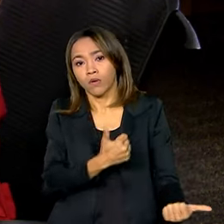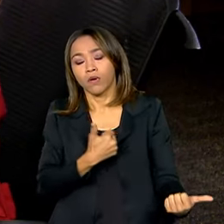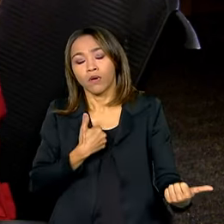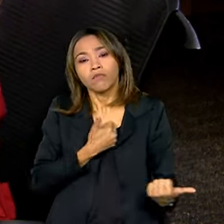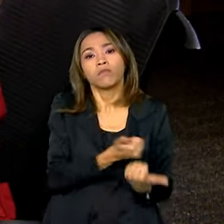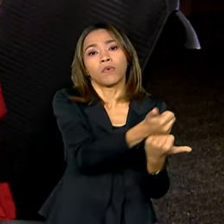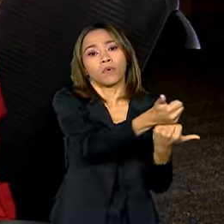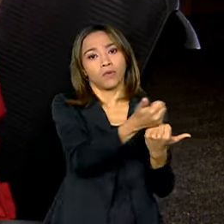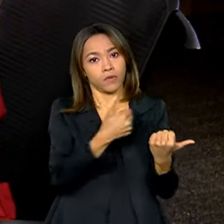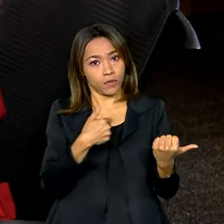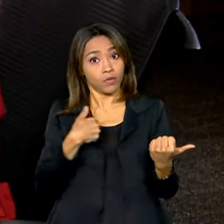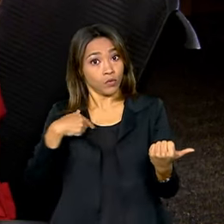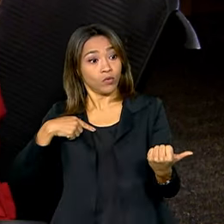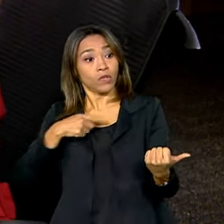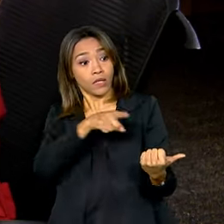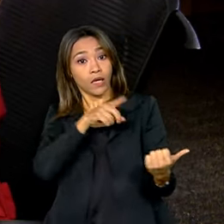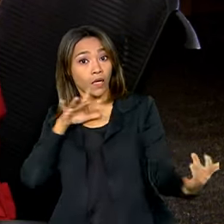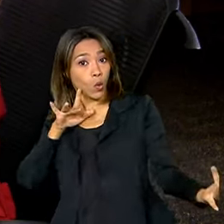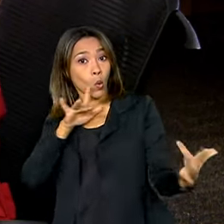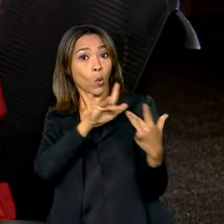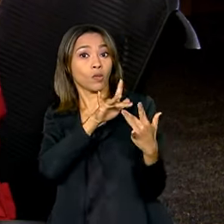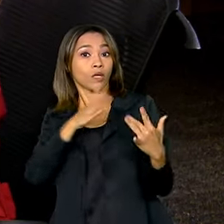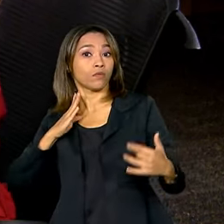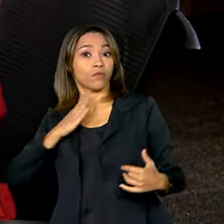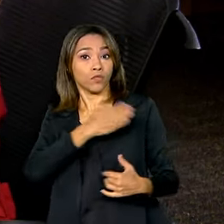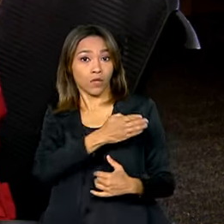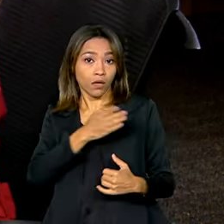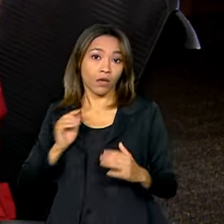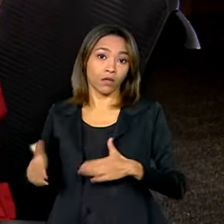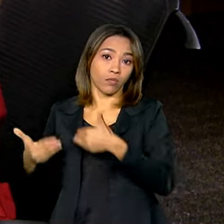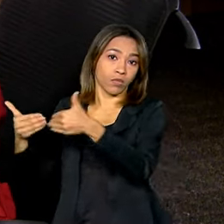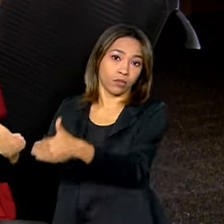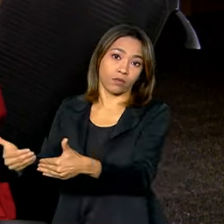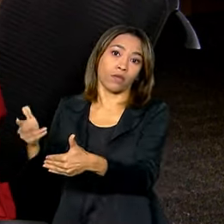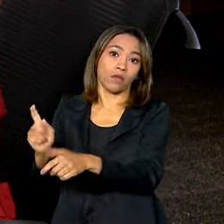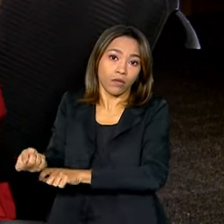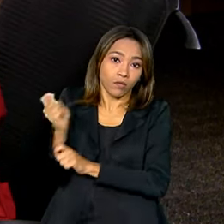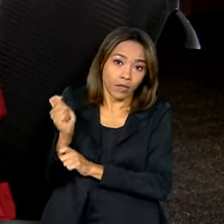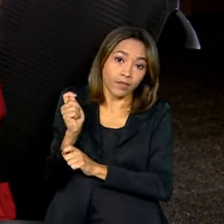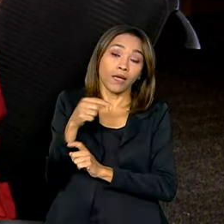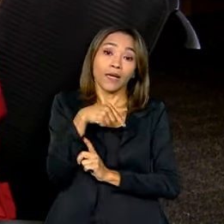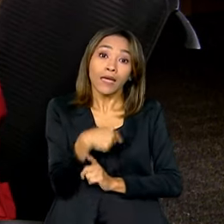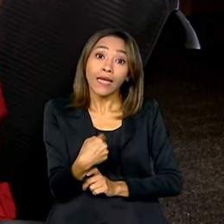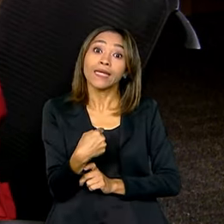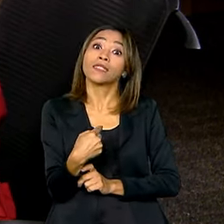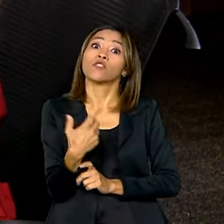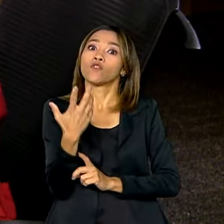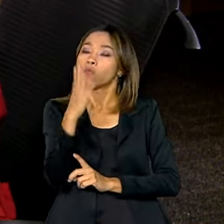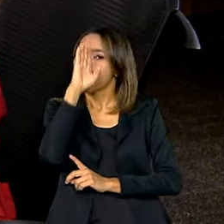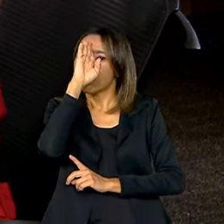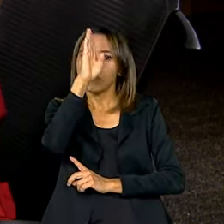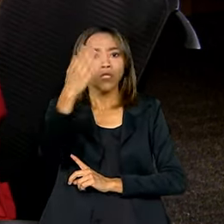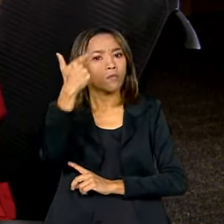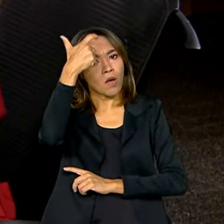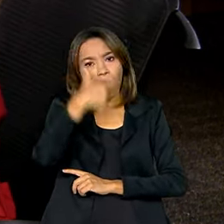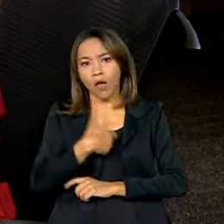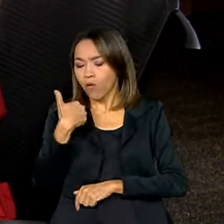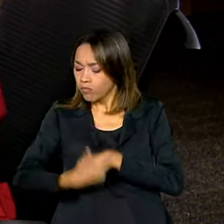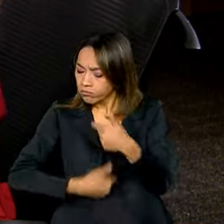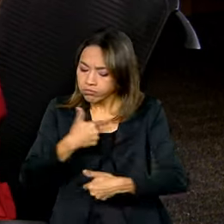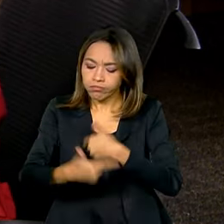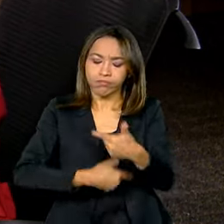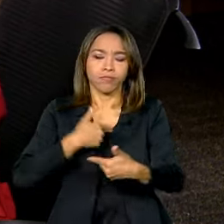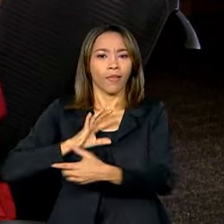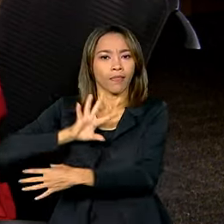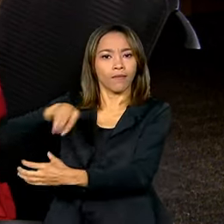de ter um canal direto com o Ministério da Pesca. Aliás, essa foi uma das principais prioridades desse ano, restabelecer dentro